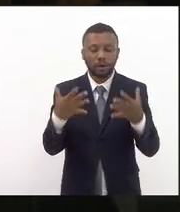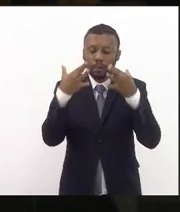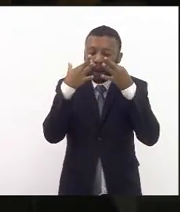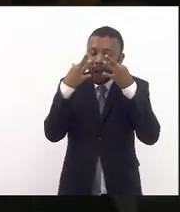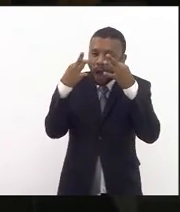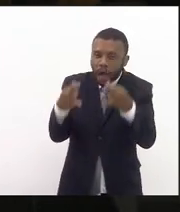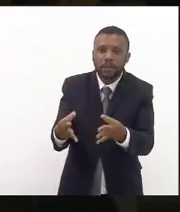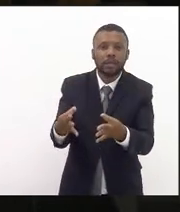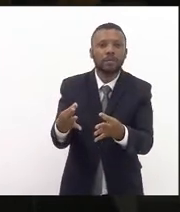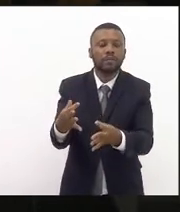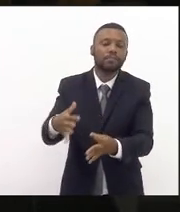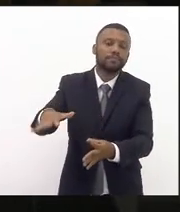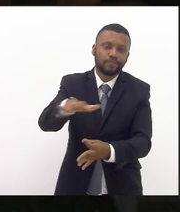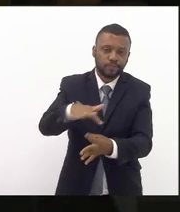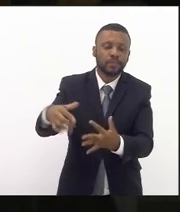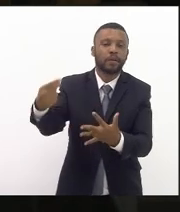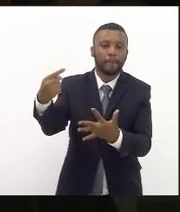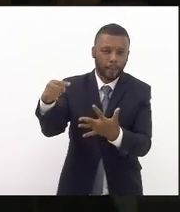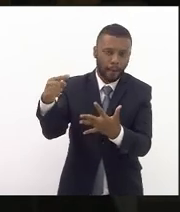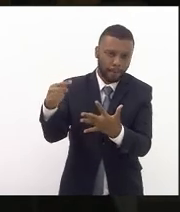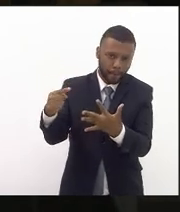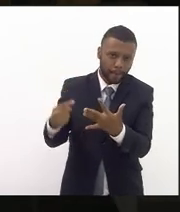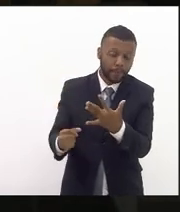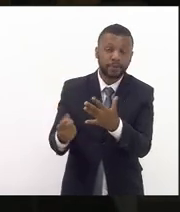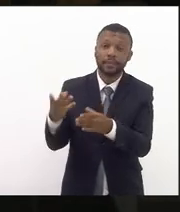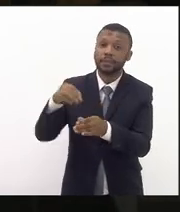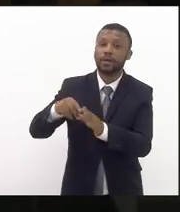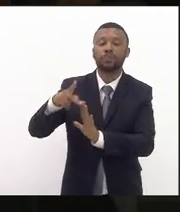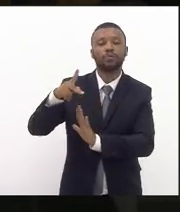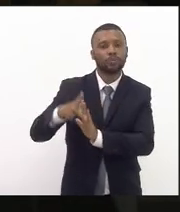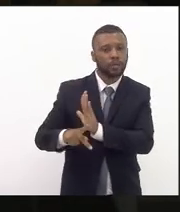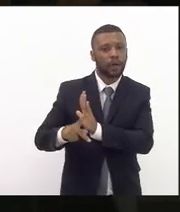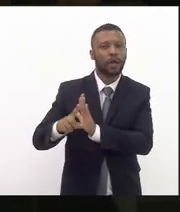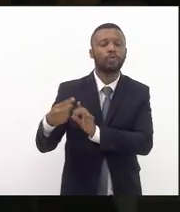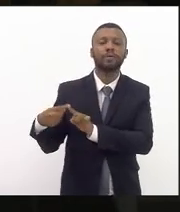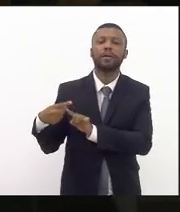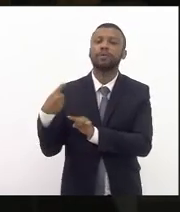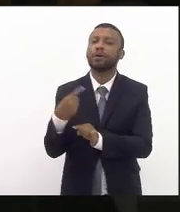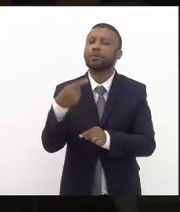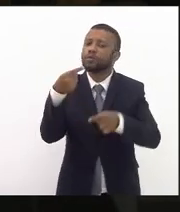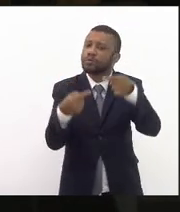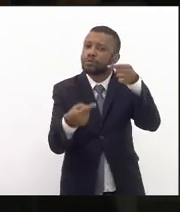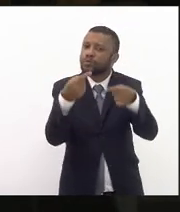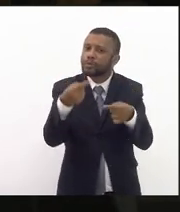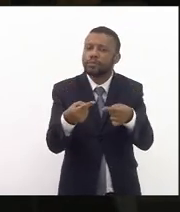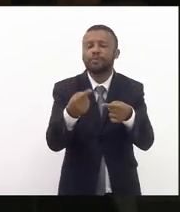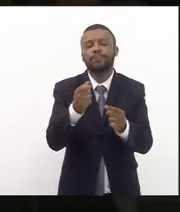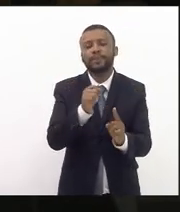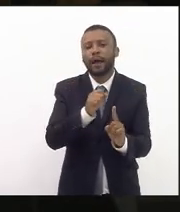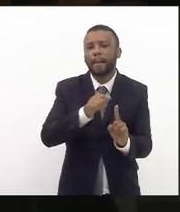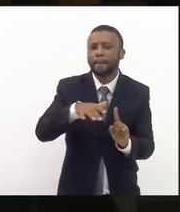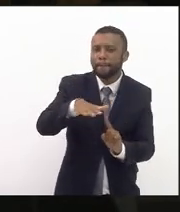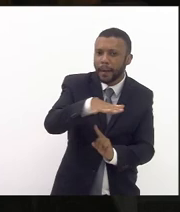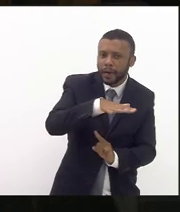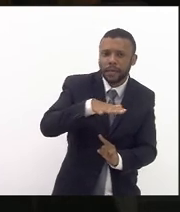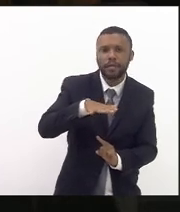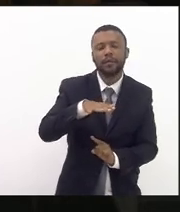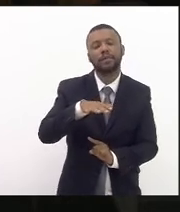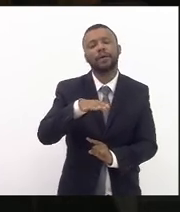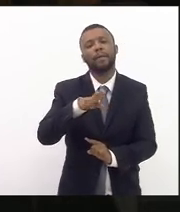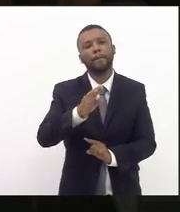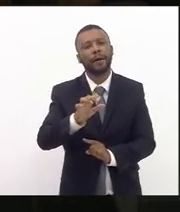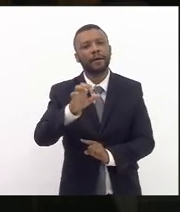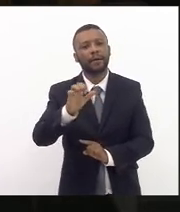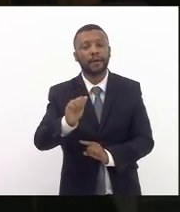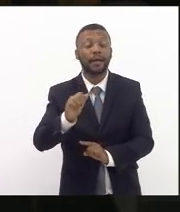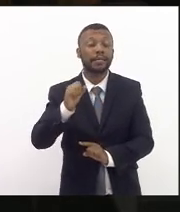muita atenção esses aspectos no projeto, porque nós estamos tratando da Baía de Sepetiba. Para quem não conhece, para quem